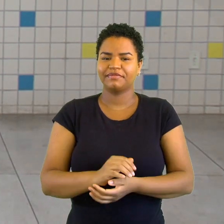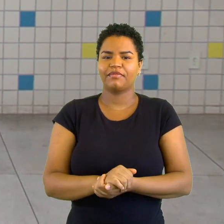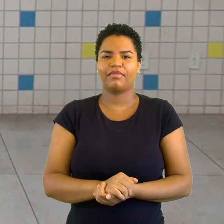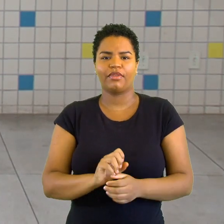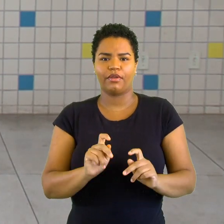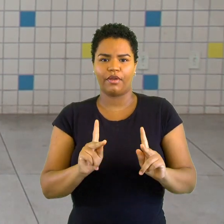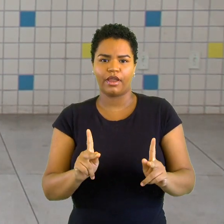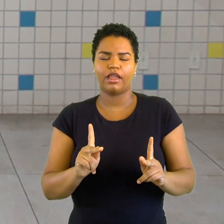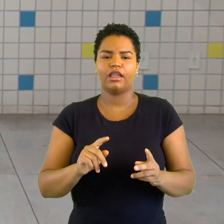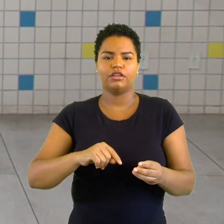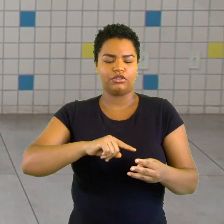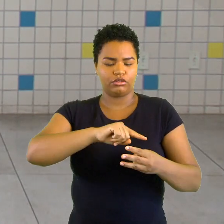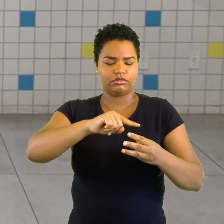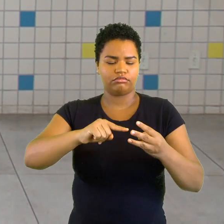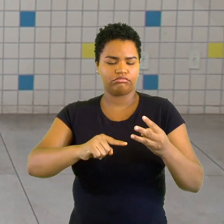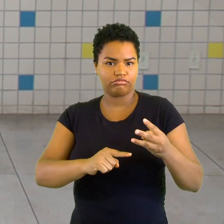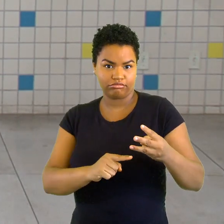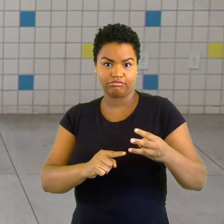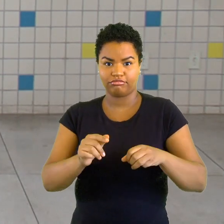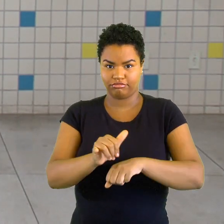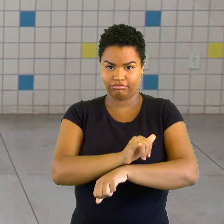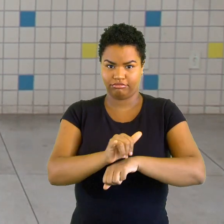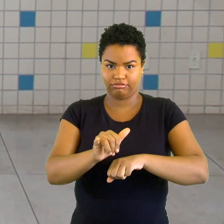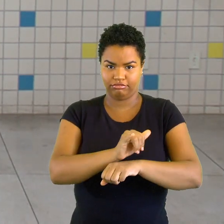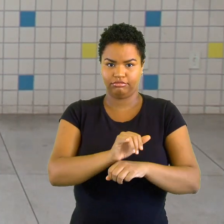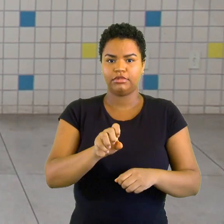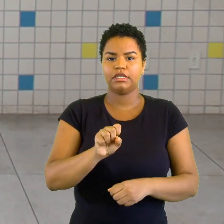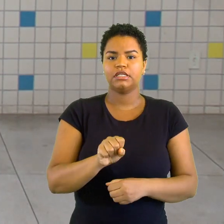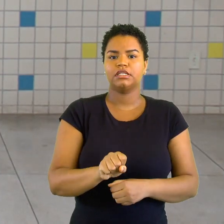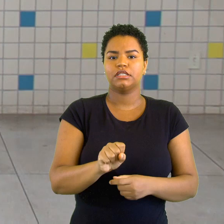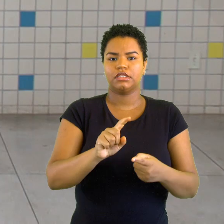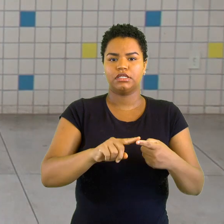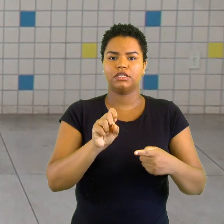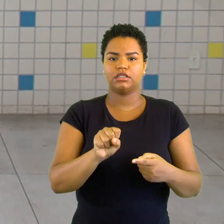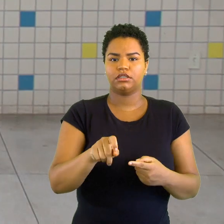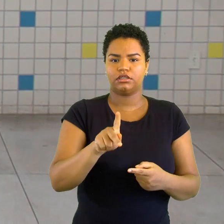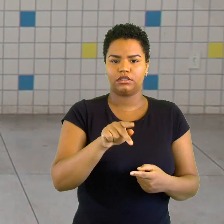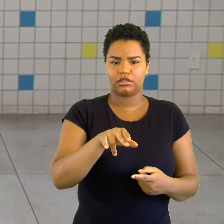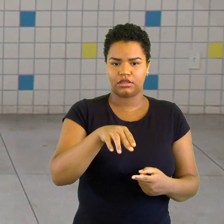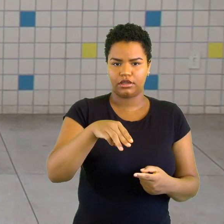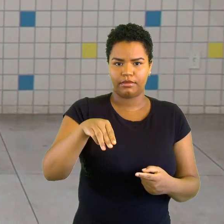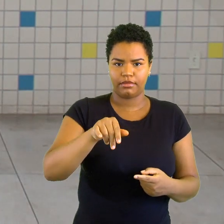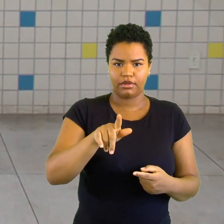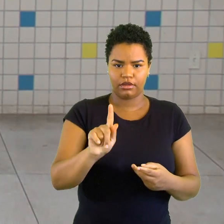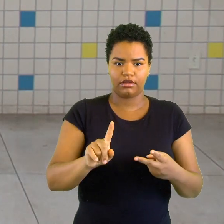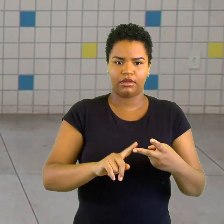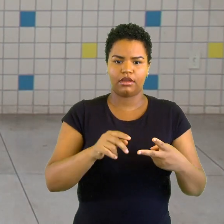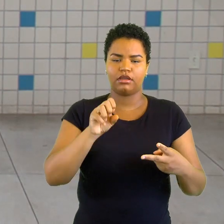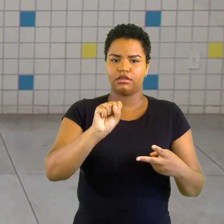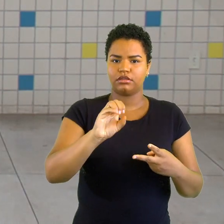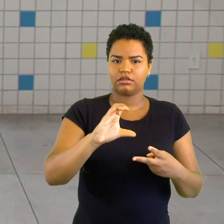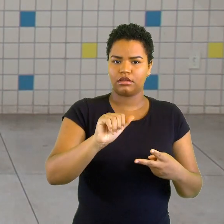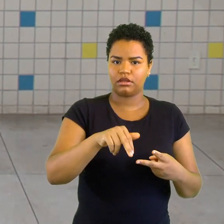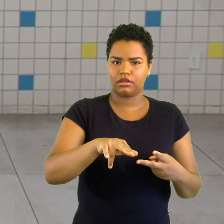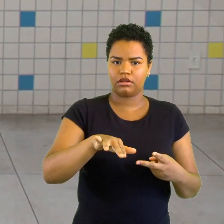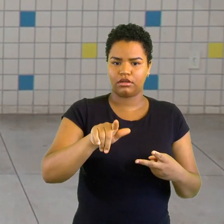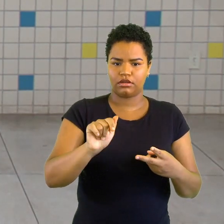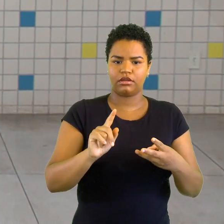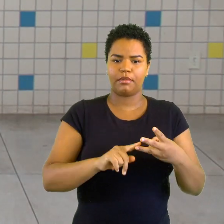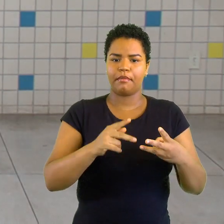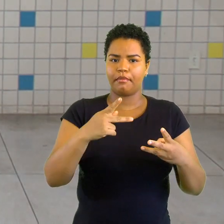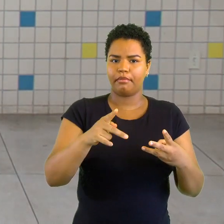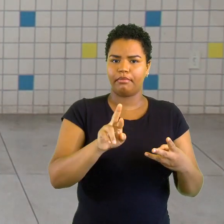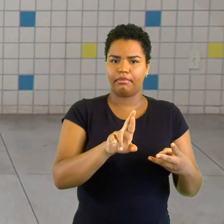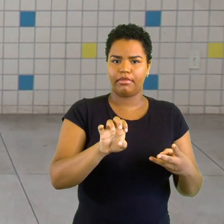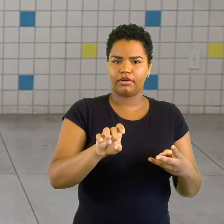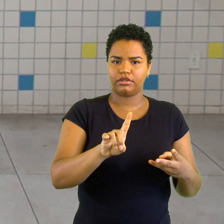iremos trabalhar 3 estratégias, Skimming, Scanning e Prediction, ok? O